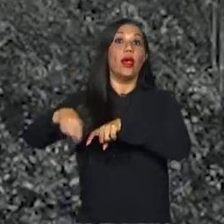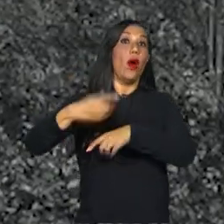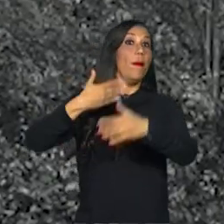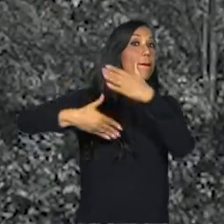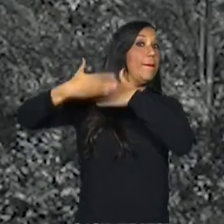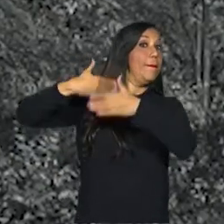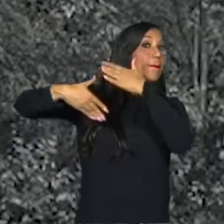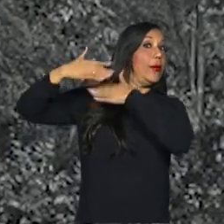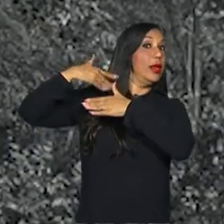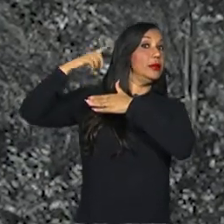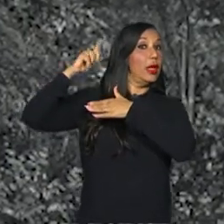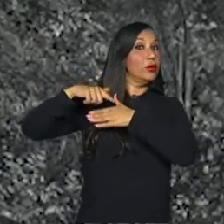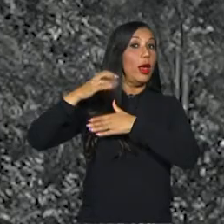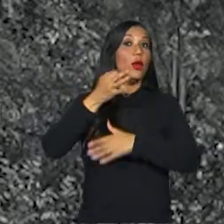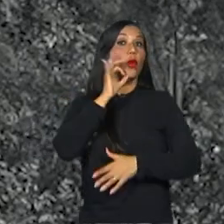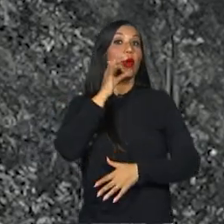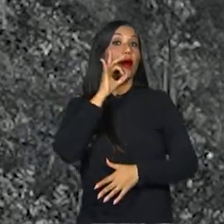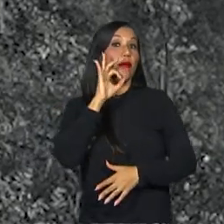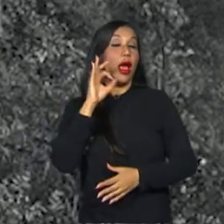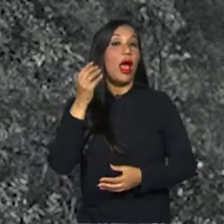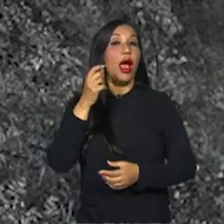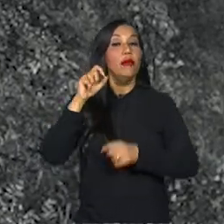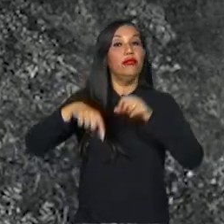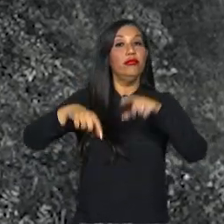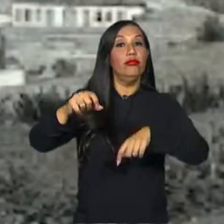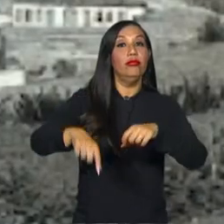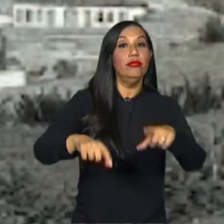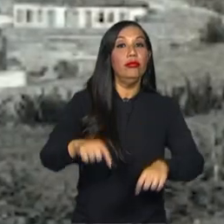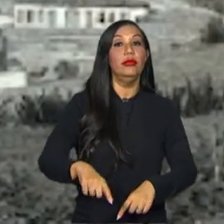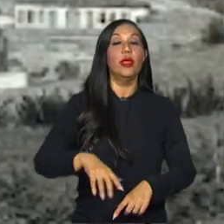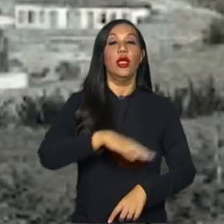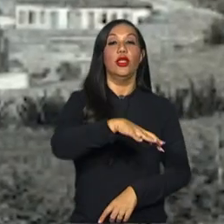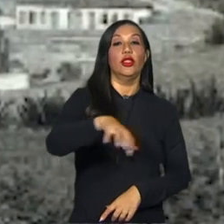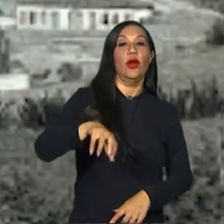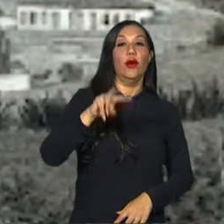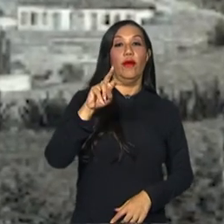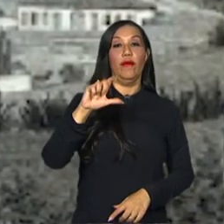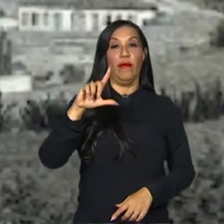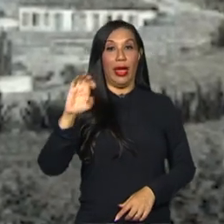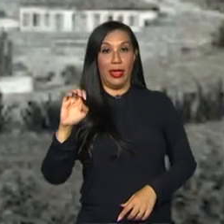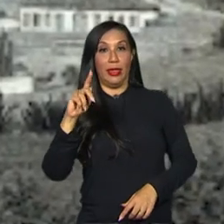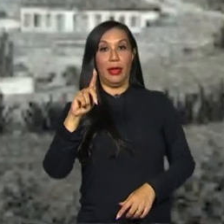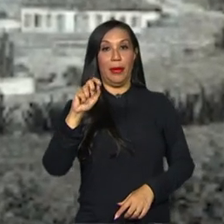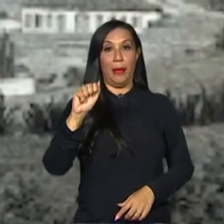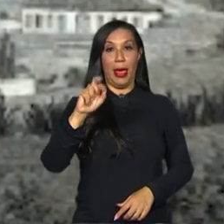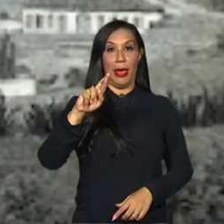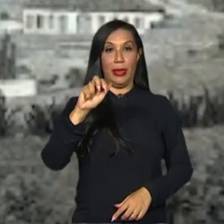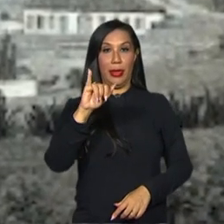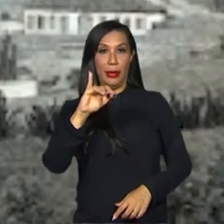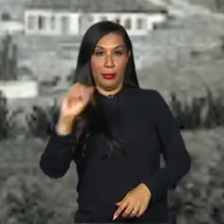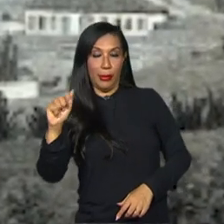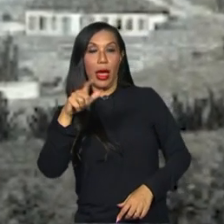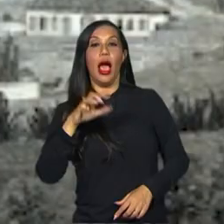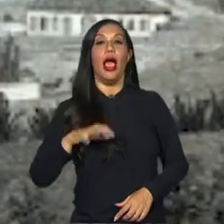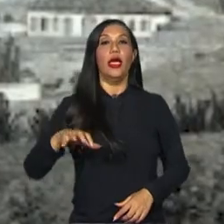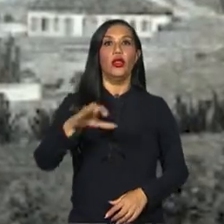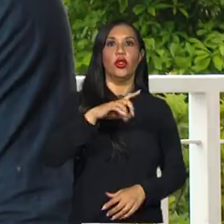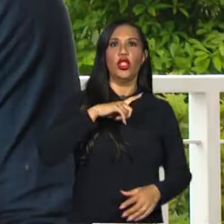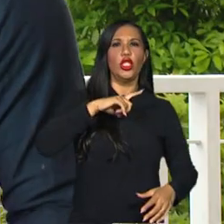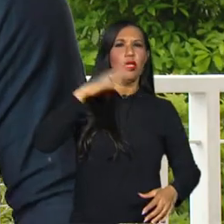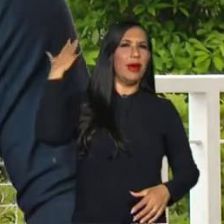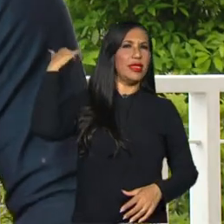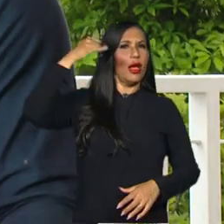parte, digamos assim, do ciclo do café na região do Vale do Paraíba. Então, ela é uma cidade, uma região composta por muitas fazendas,